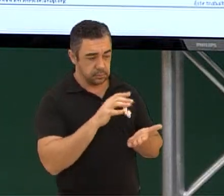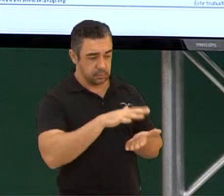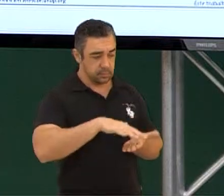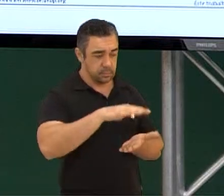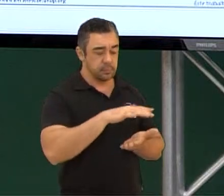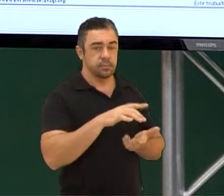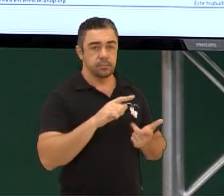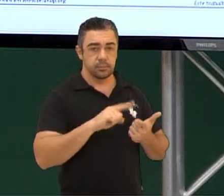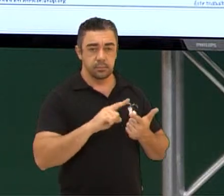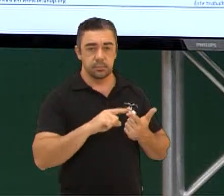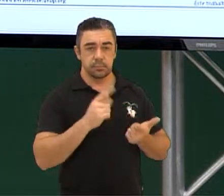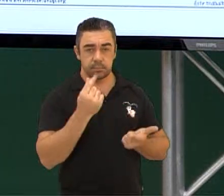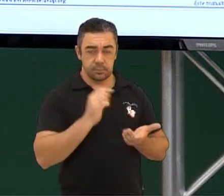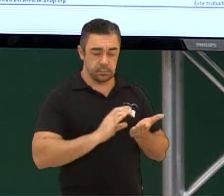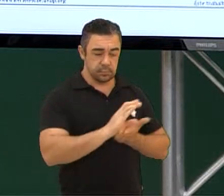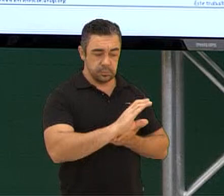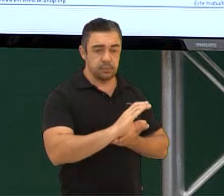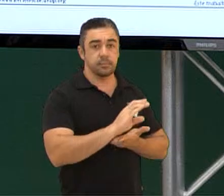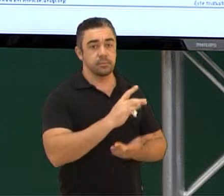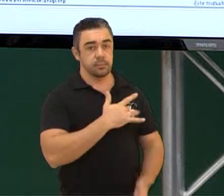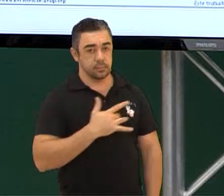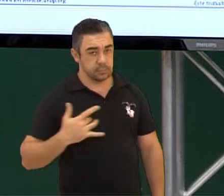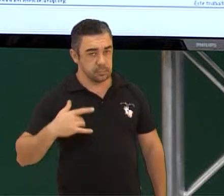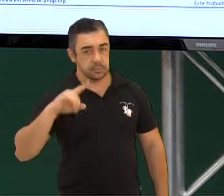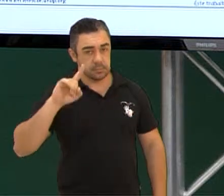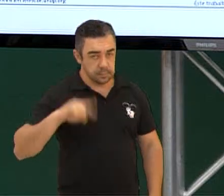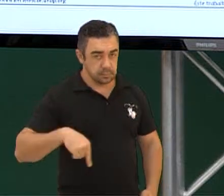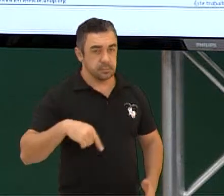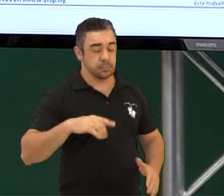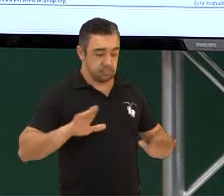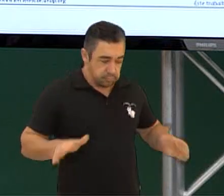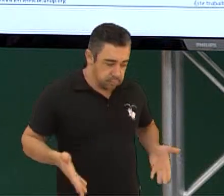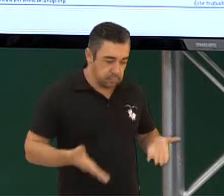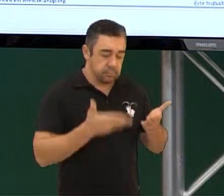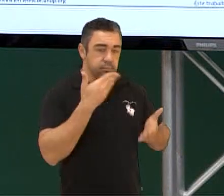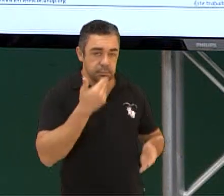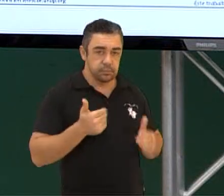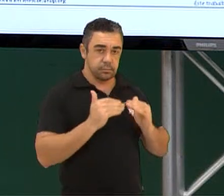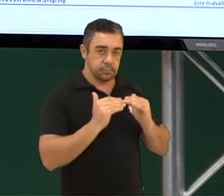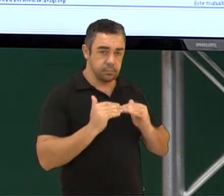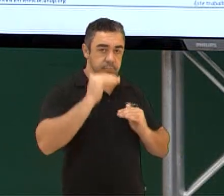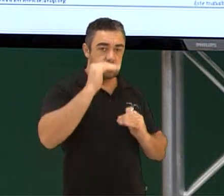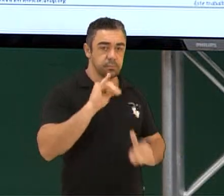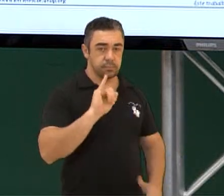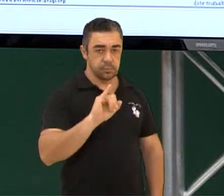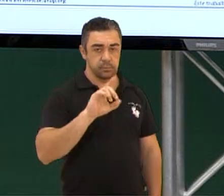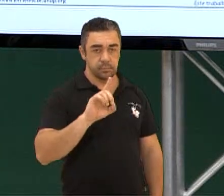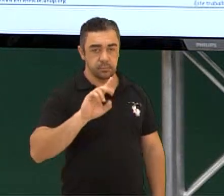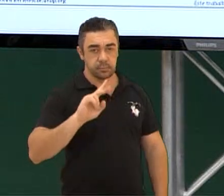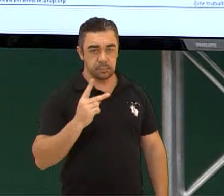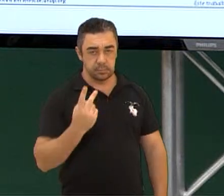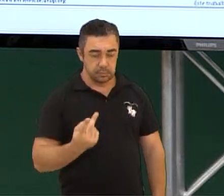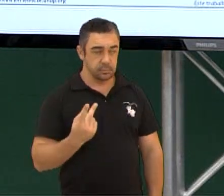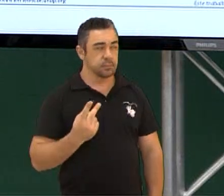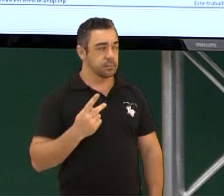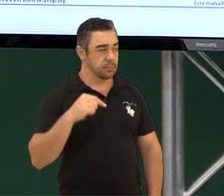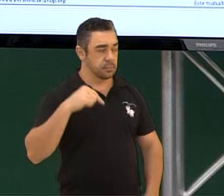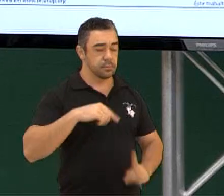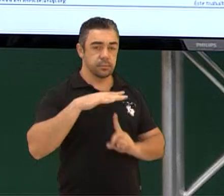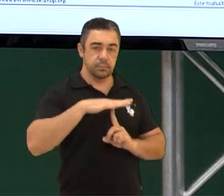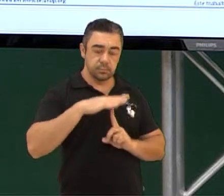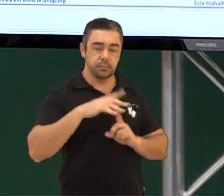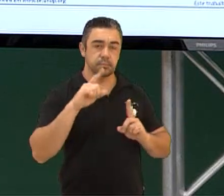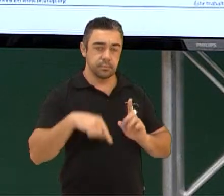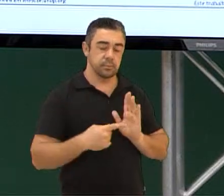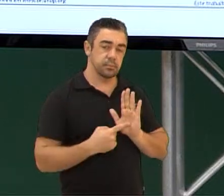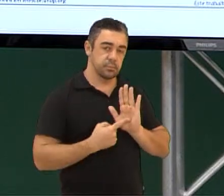investimento em saúde, né? Todos esses fatores, eles vão agregar nesse aumento, nessa elevação do nosso índice do IDH. Né? E o IDH paranense, como foi colocado aqui,